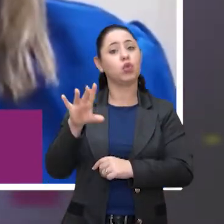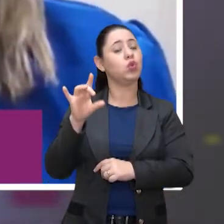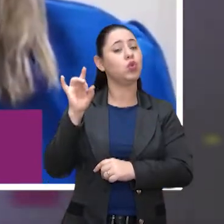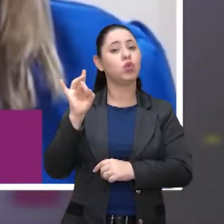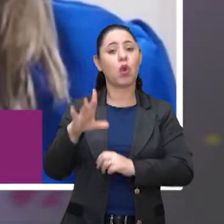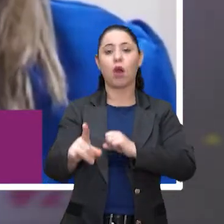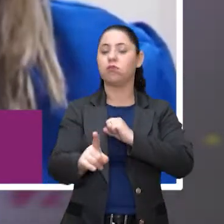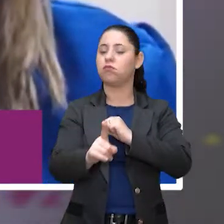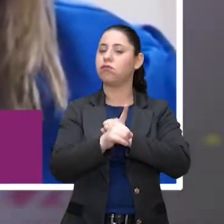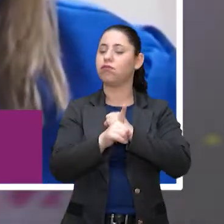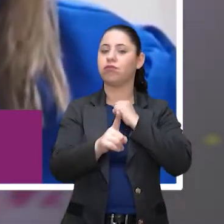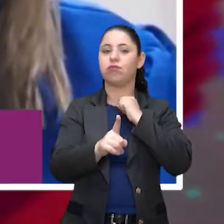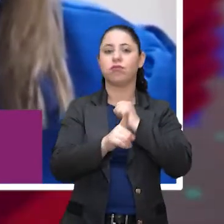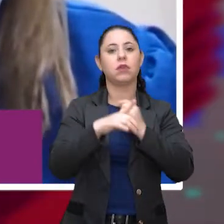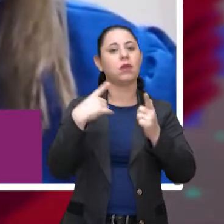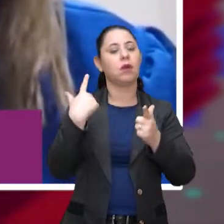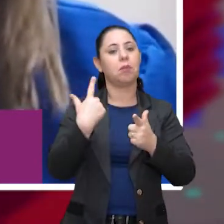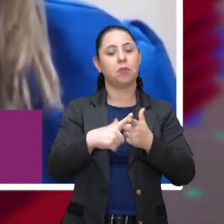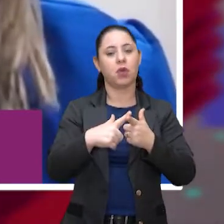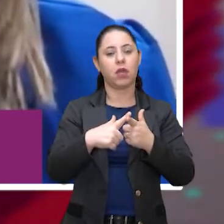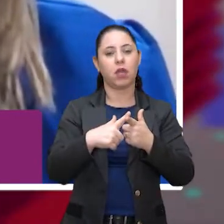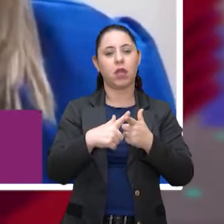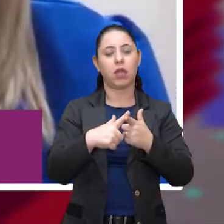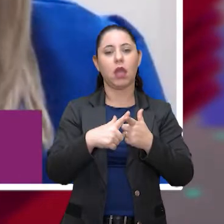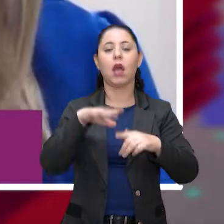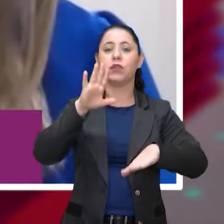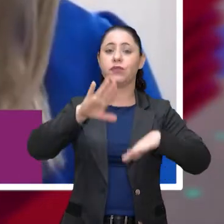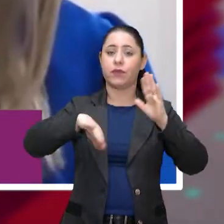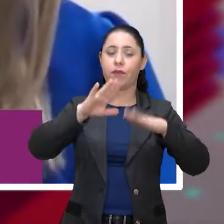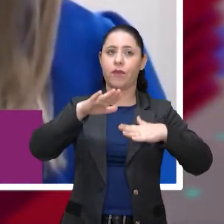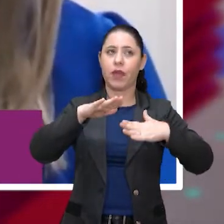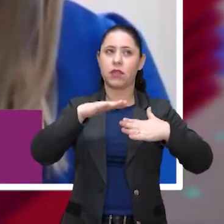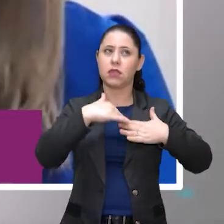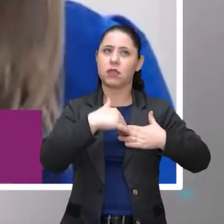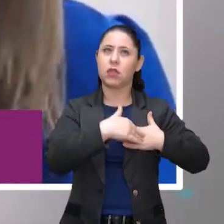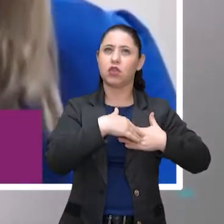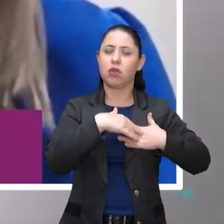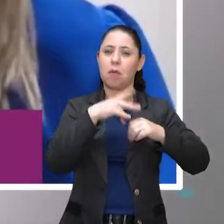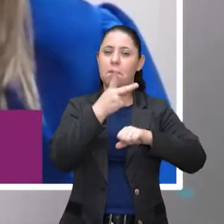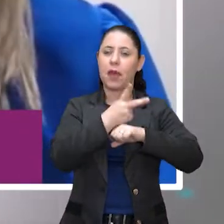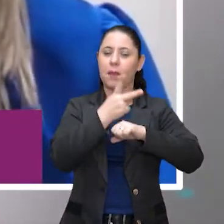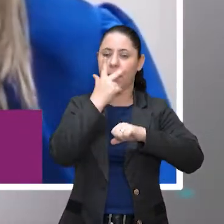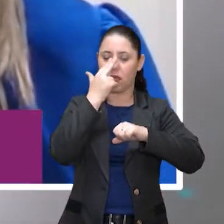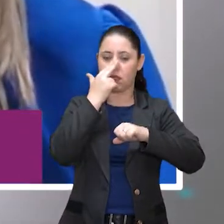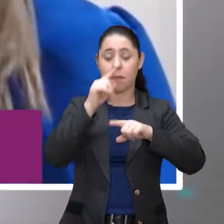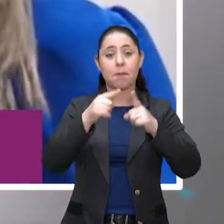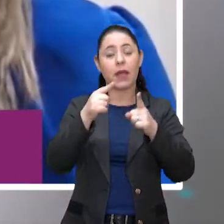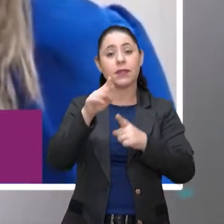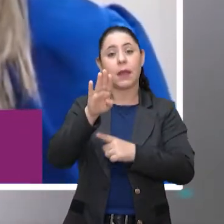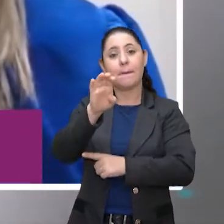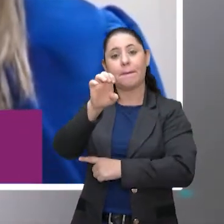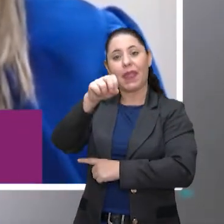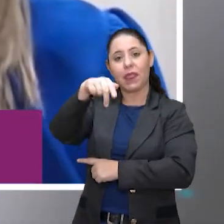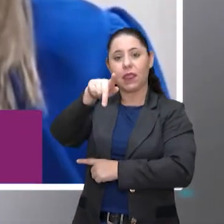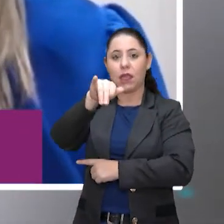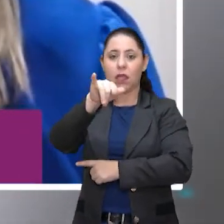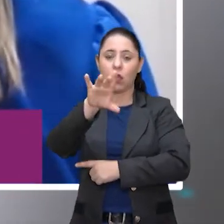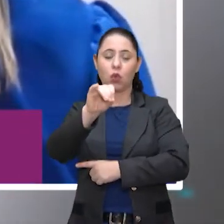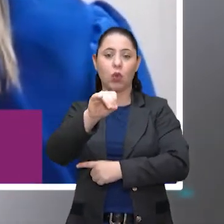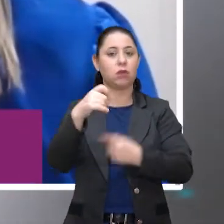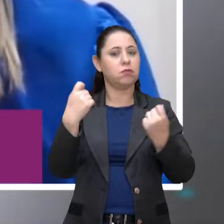só mesmo o acompanhamento, porque os nódulos são benignos, né? Então, nem precisa passar por essa cirurgia